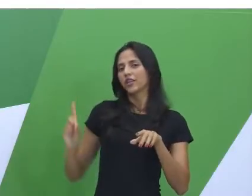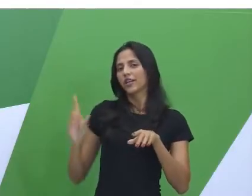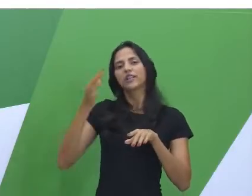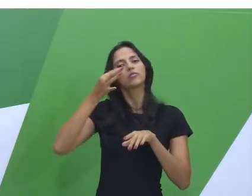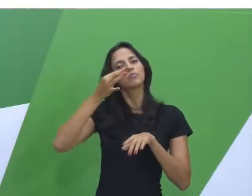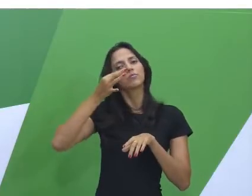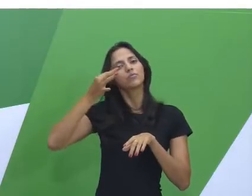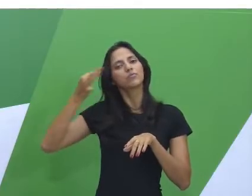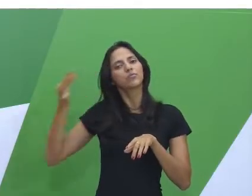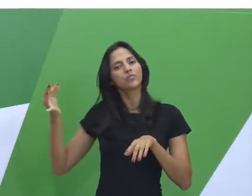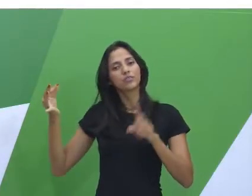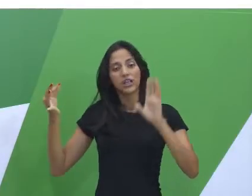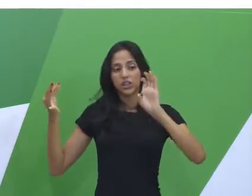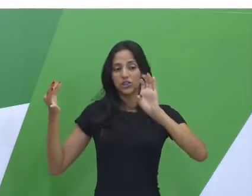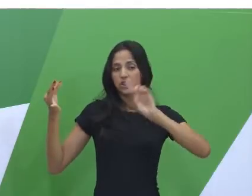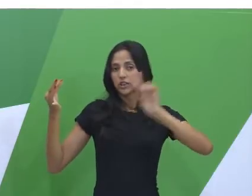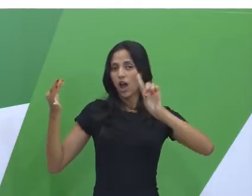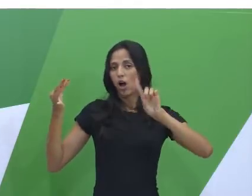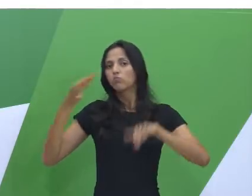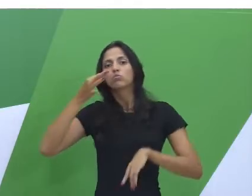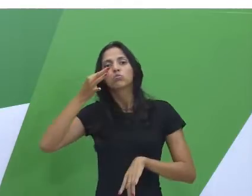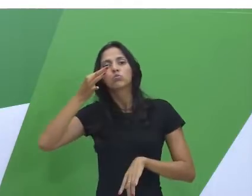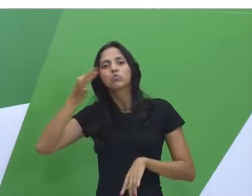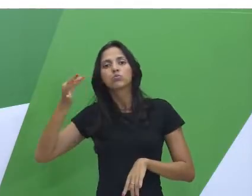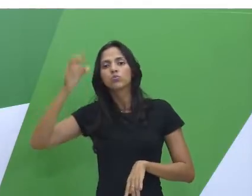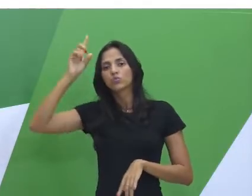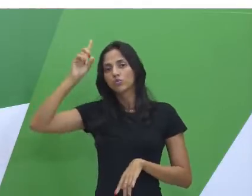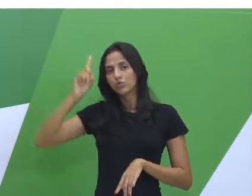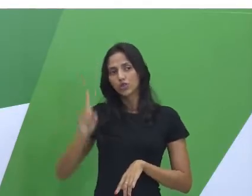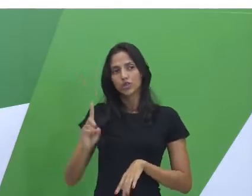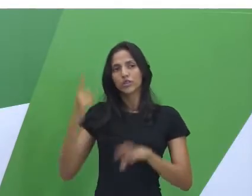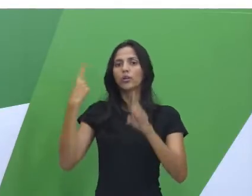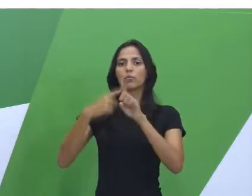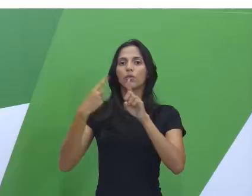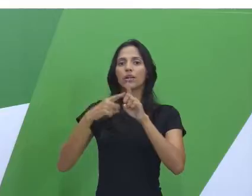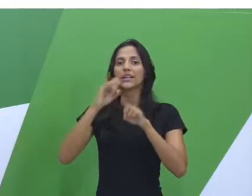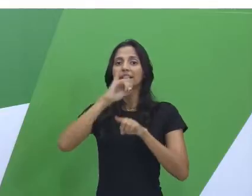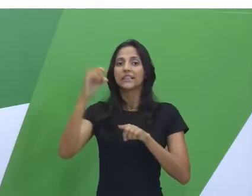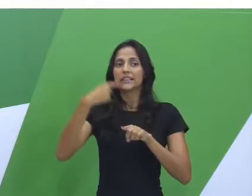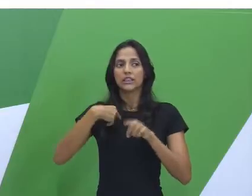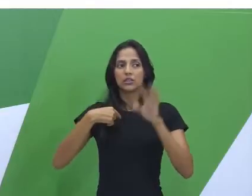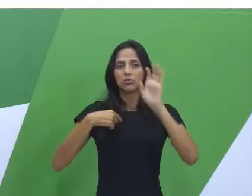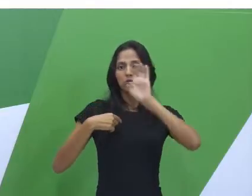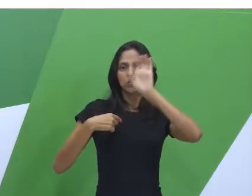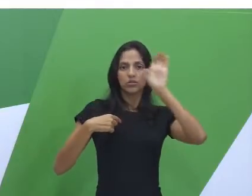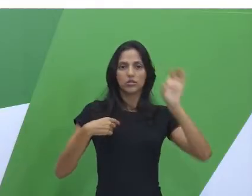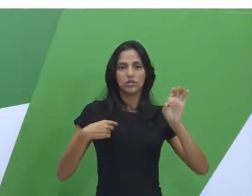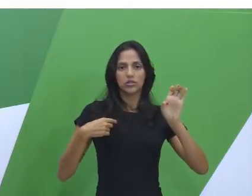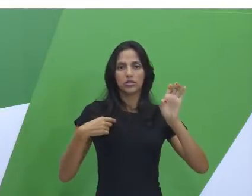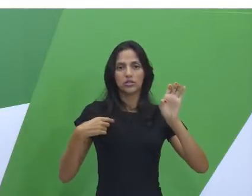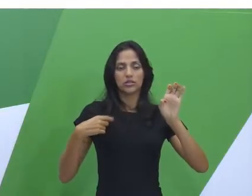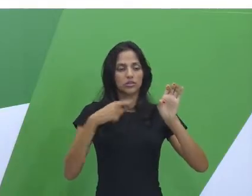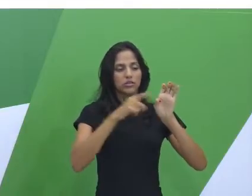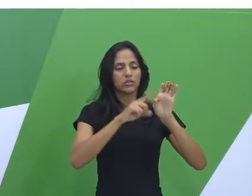pessoal, não é pela esquerda. Daí, porque se você vem pela esquerda, você vai se deparar com